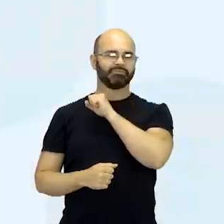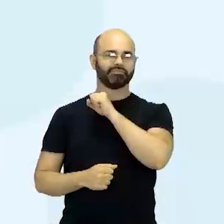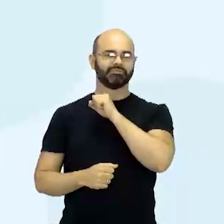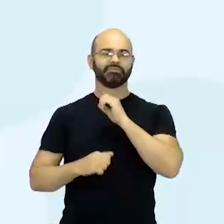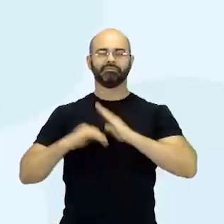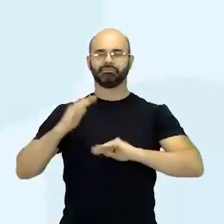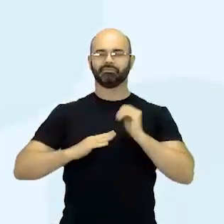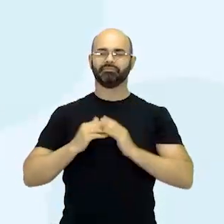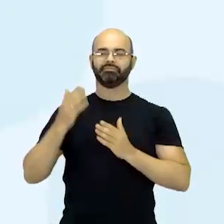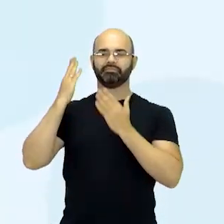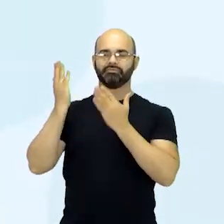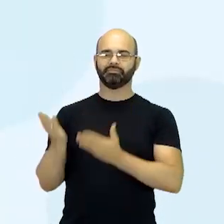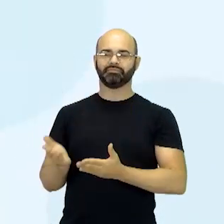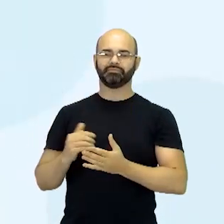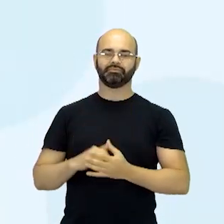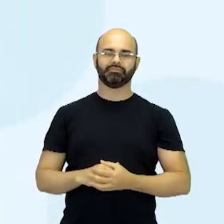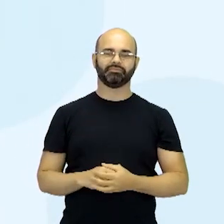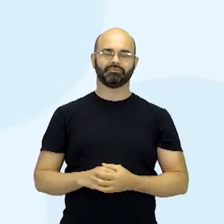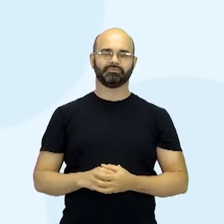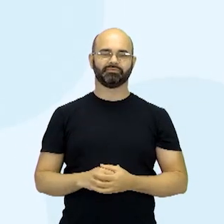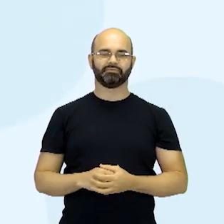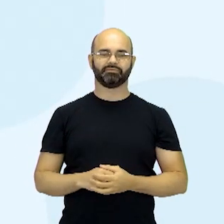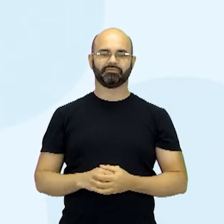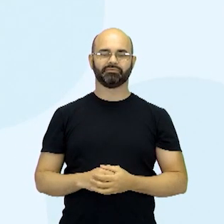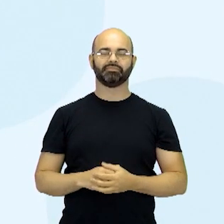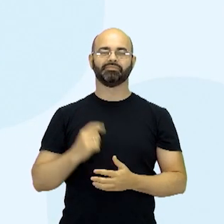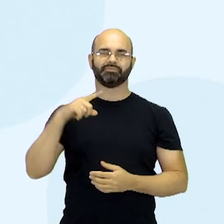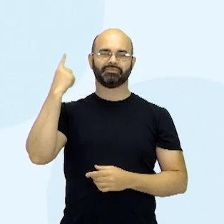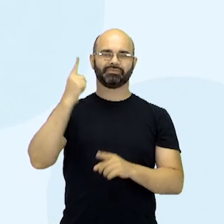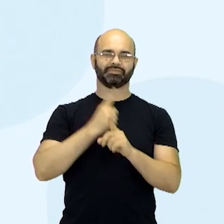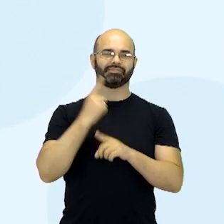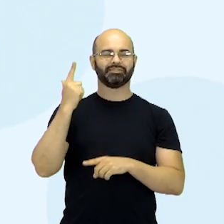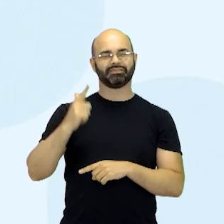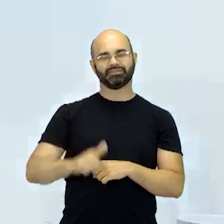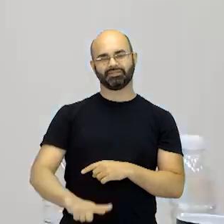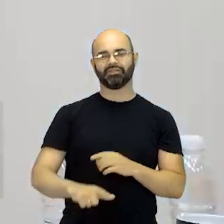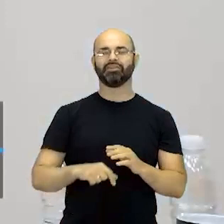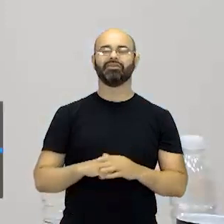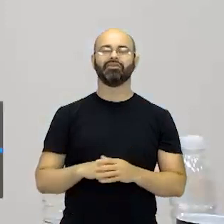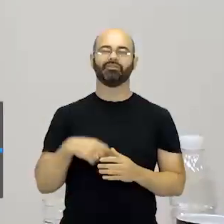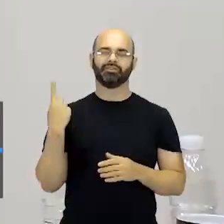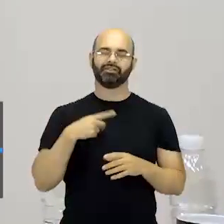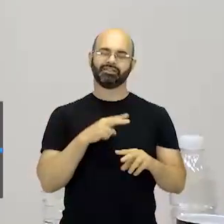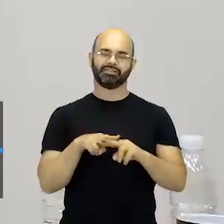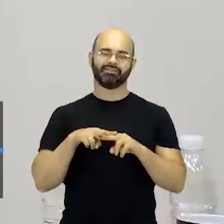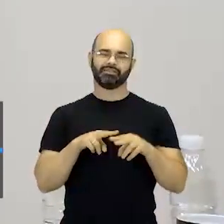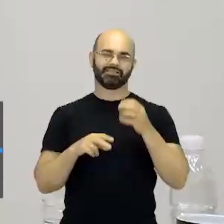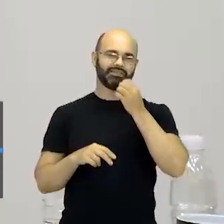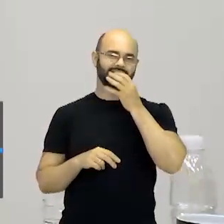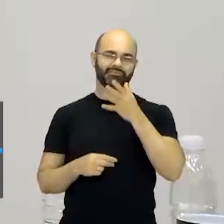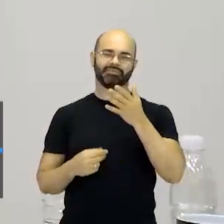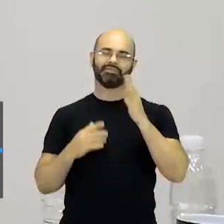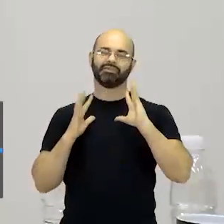as habilidades. Então, até a próxima, pessoal. Muito bom aí a nossa revisão.